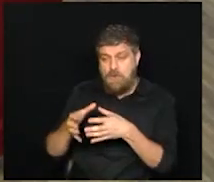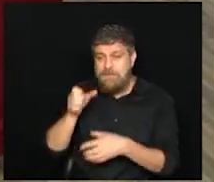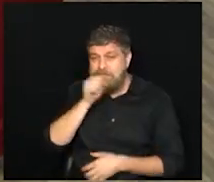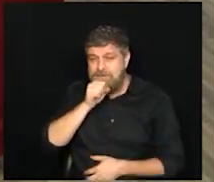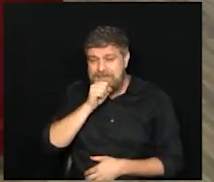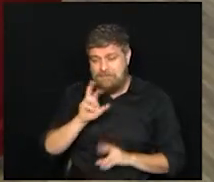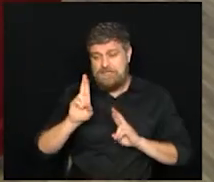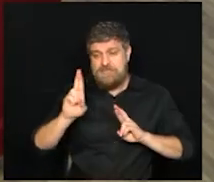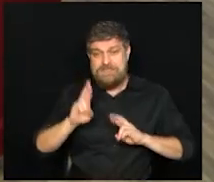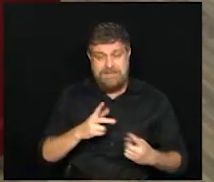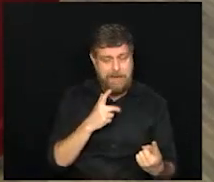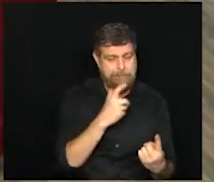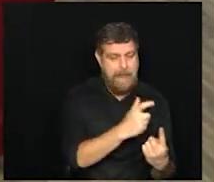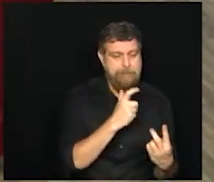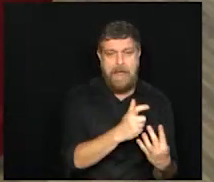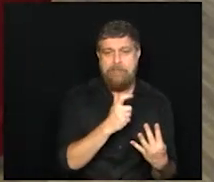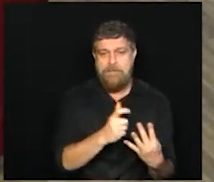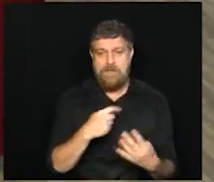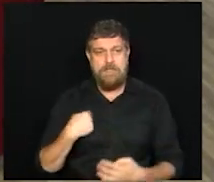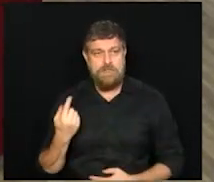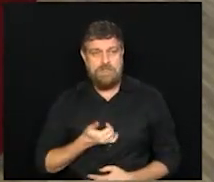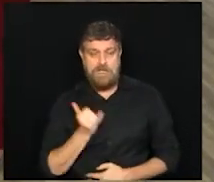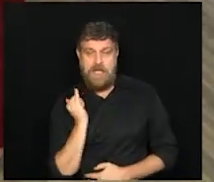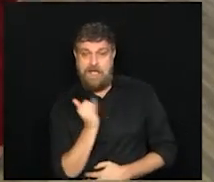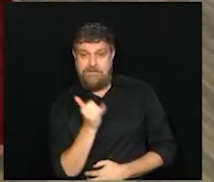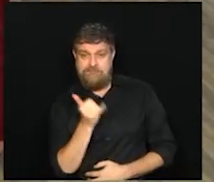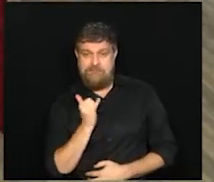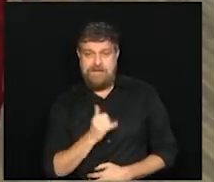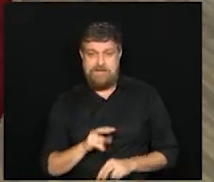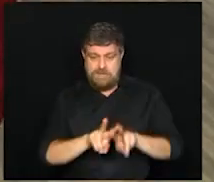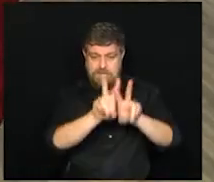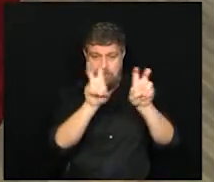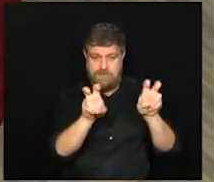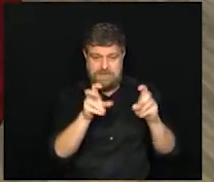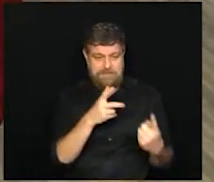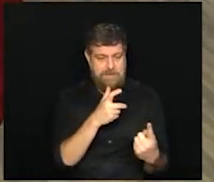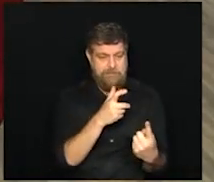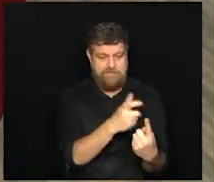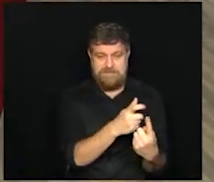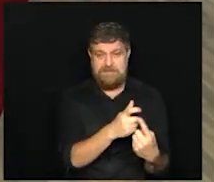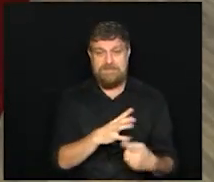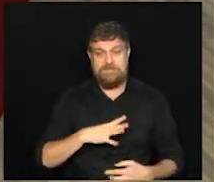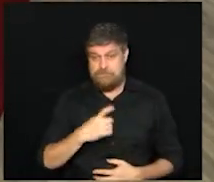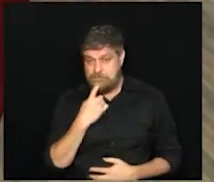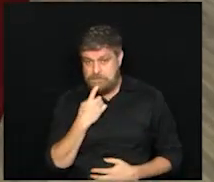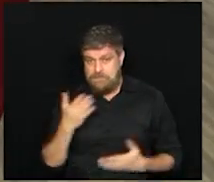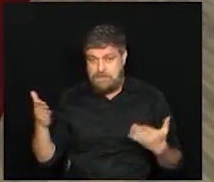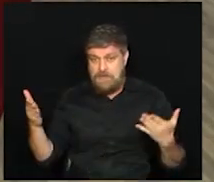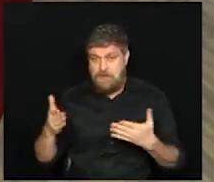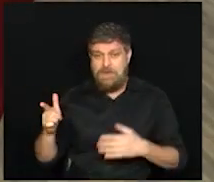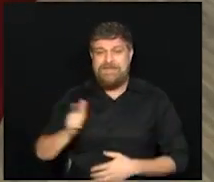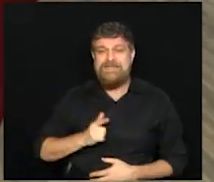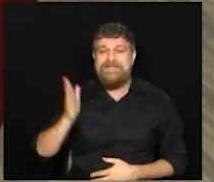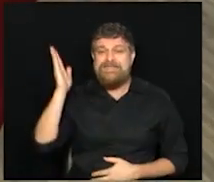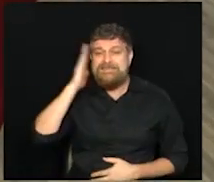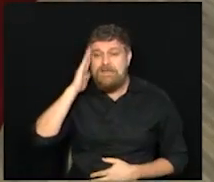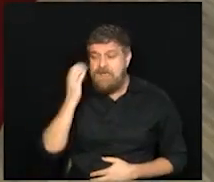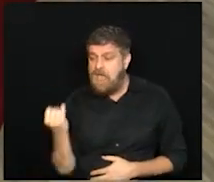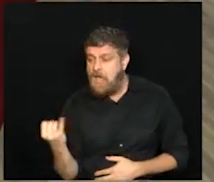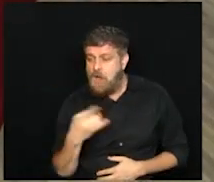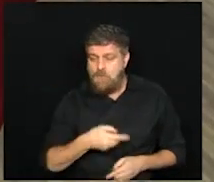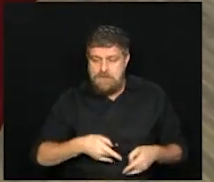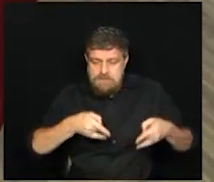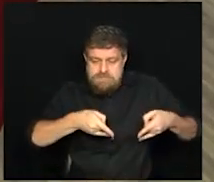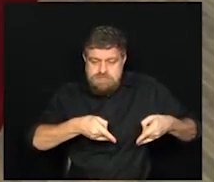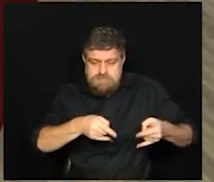que mais gente possa ser vacinada. Já a gente fala sobre vacinação aqui no município de Campinas. Campinas. Agora a gente fala sobre taxa de ocupação de leitos,